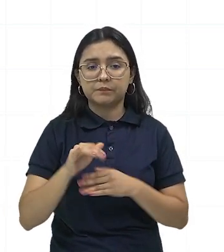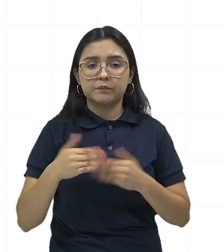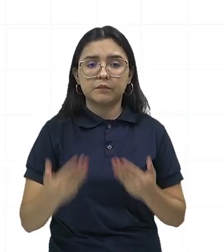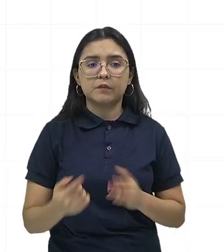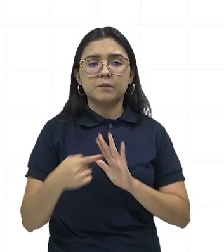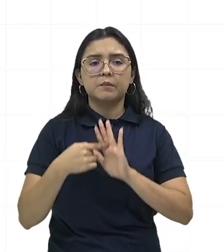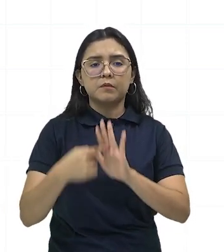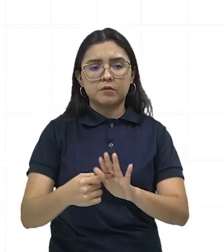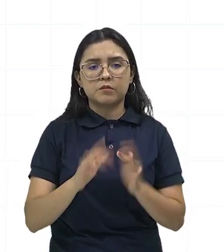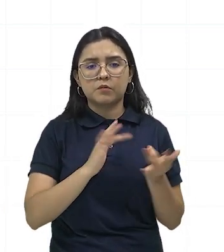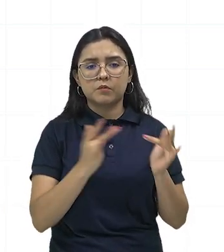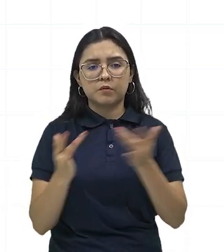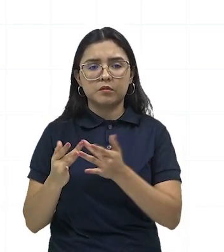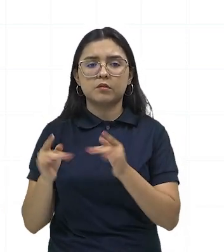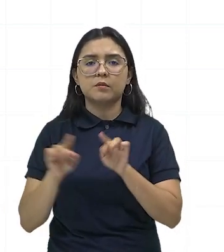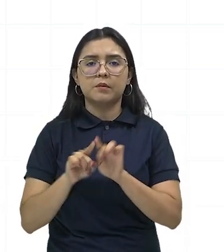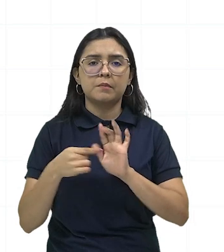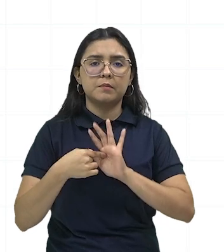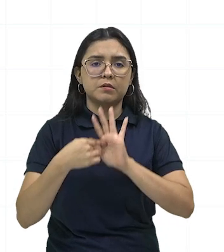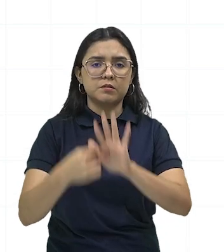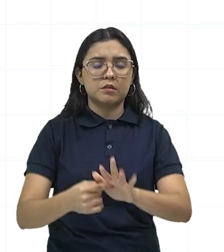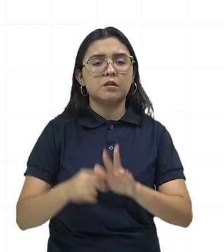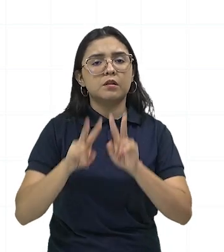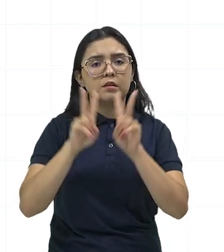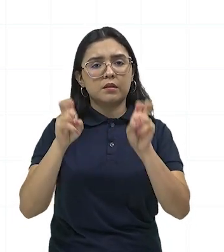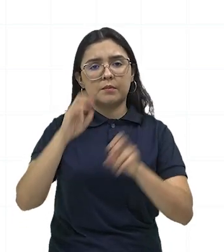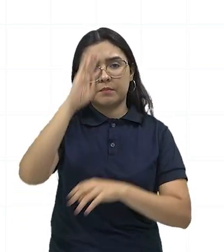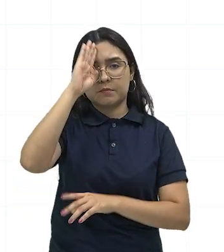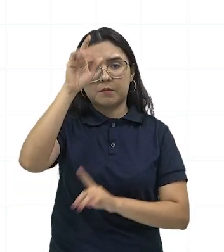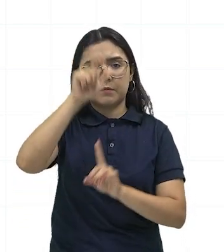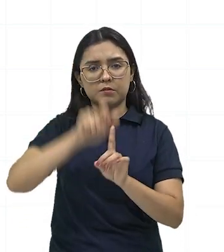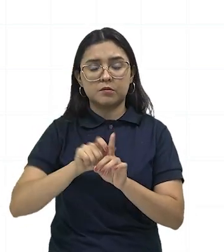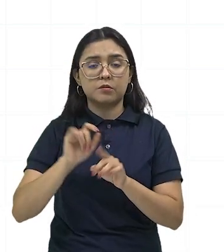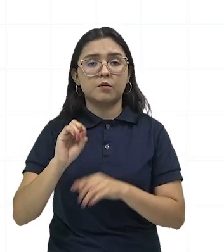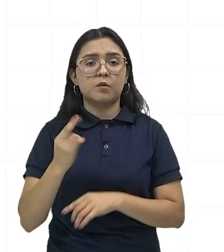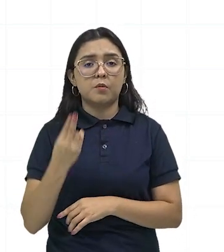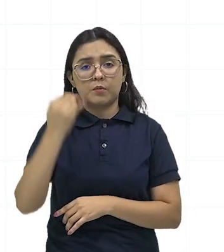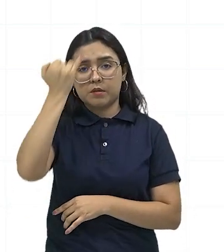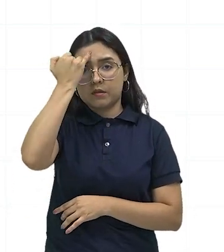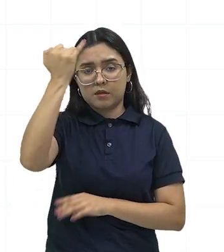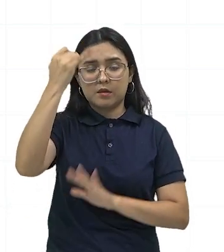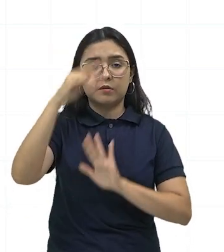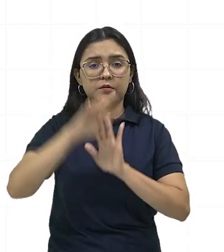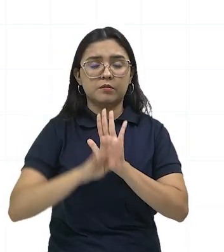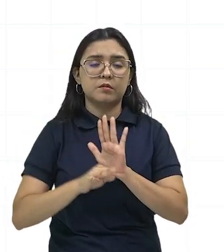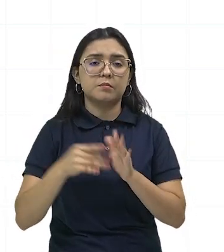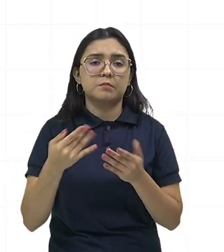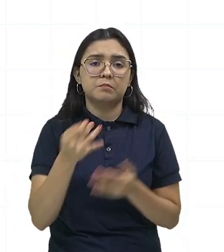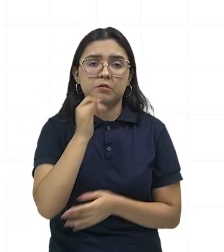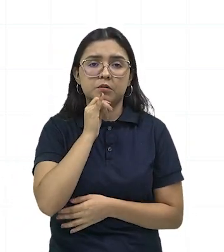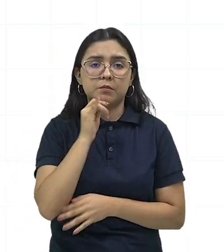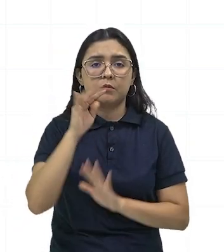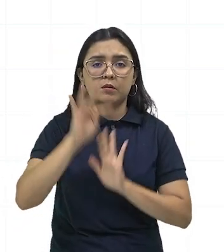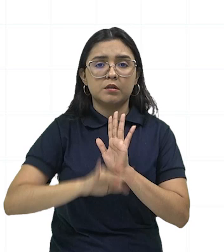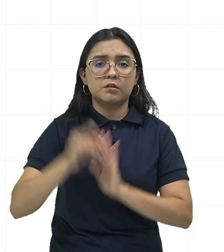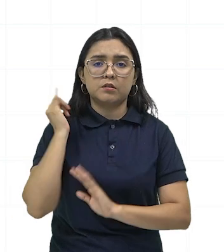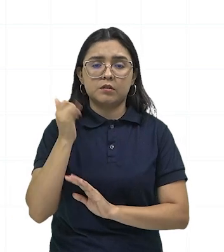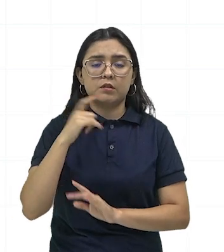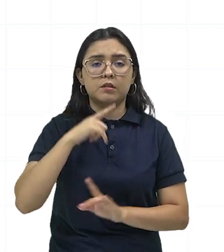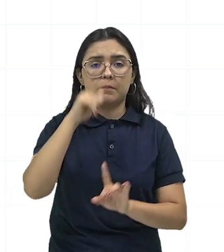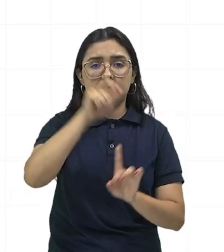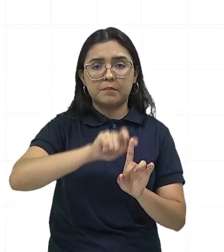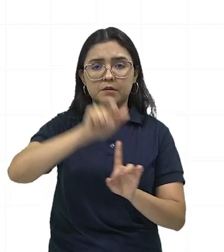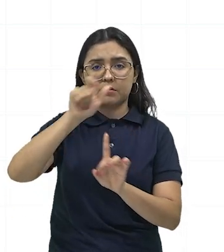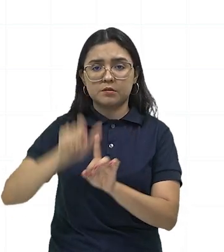e apresenta os principais temas, personagens ou ideias do texto. Quando você pensa, por exemplo, num texto narrativo que vai ter personagem, mas